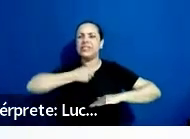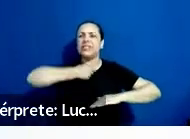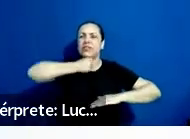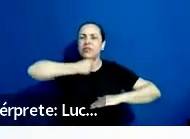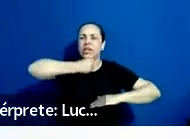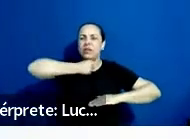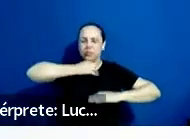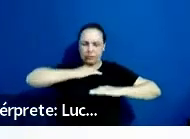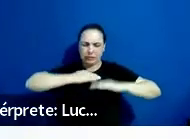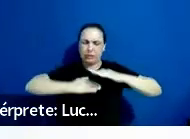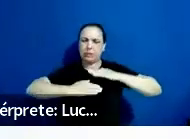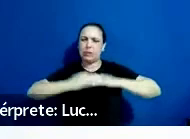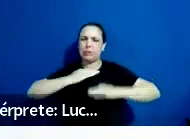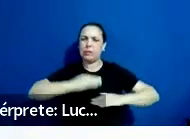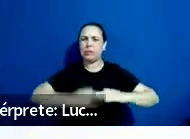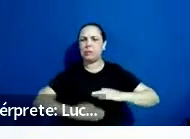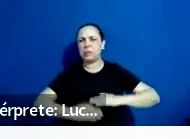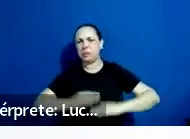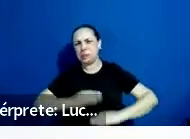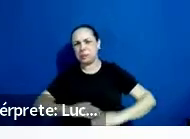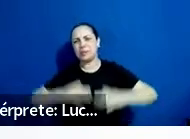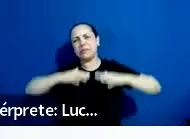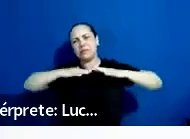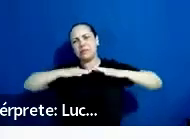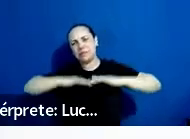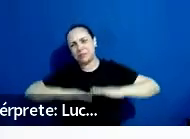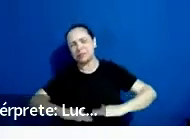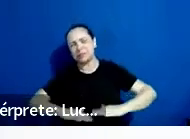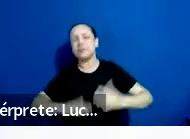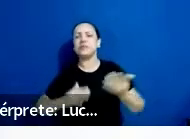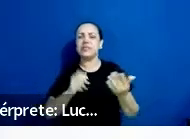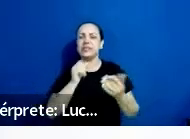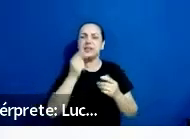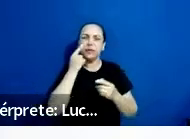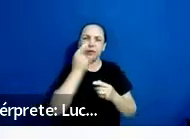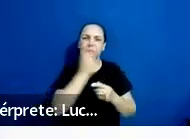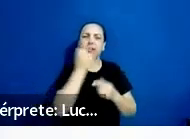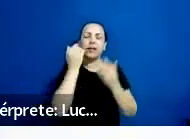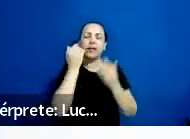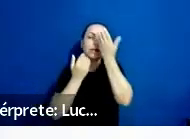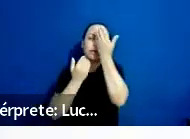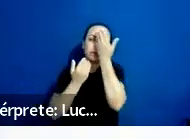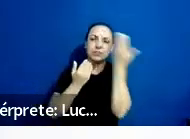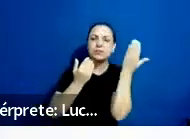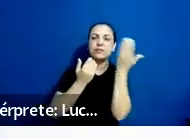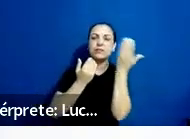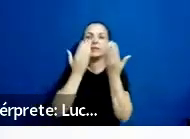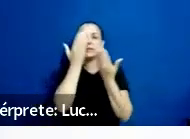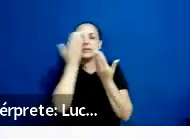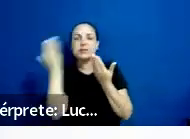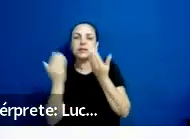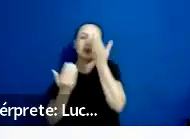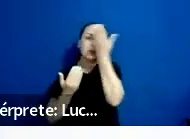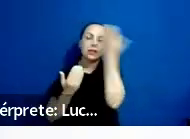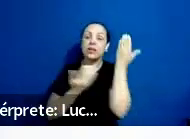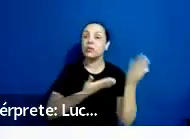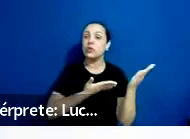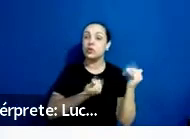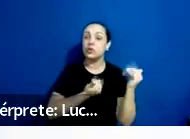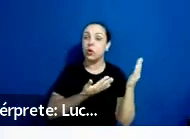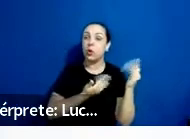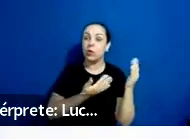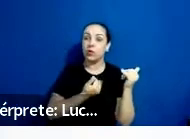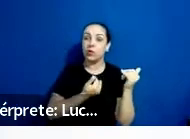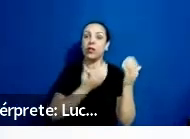acontece quando a gente tem o excesso de radicais livres no nosso organismo. Os radicais livres são importantes quando positivos, mas quando